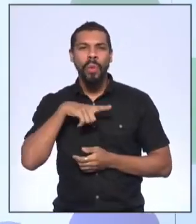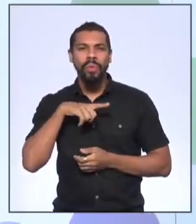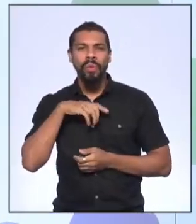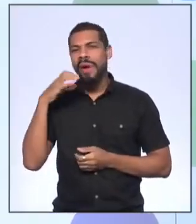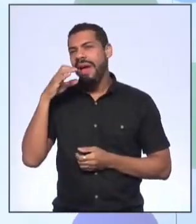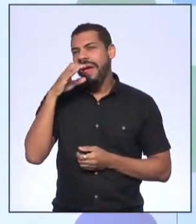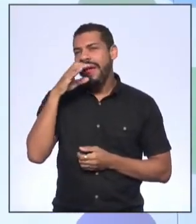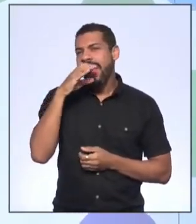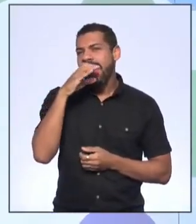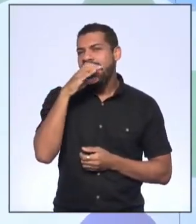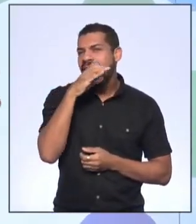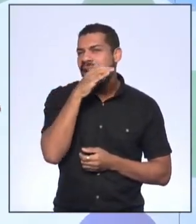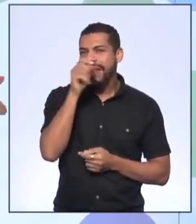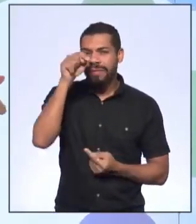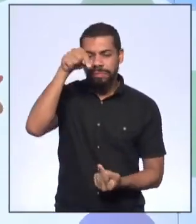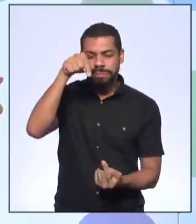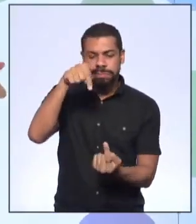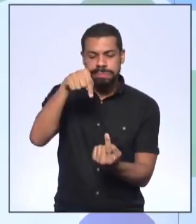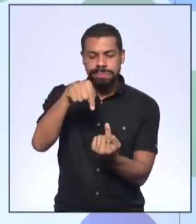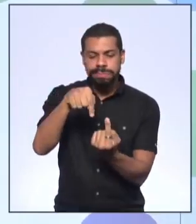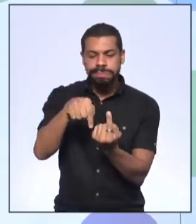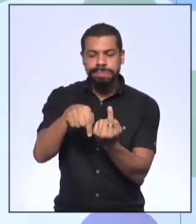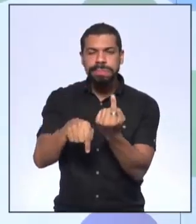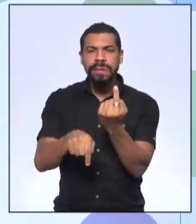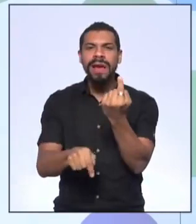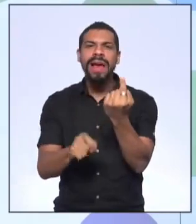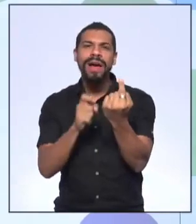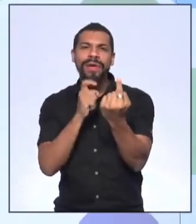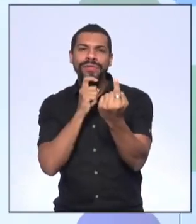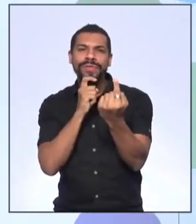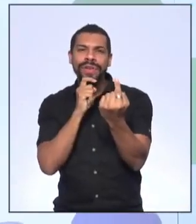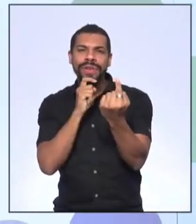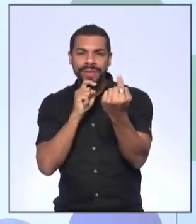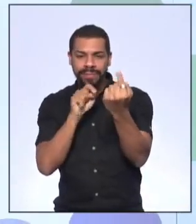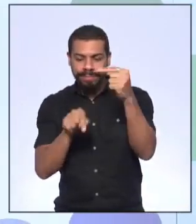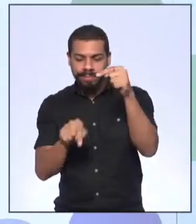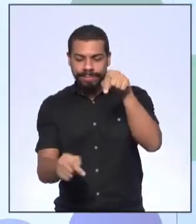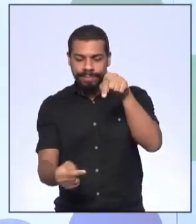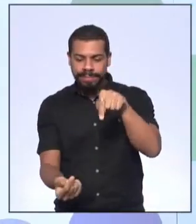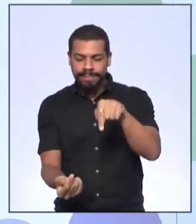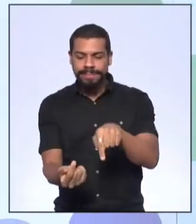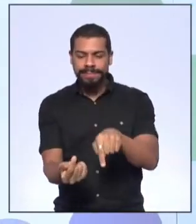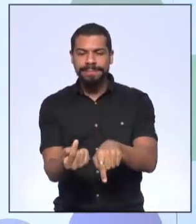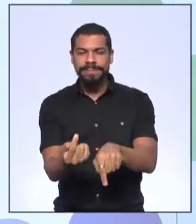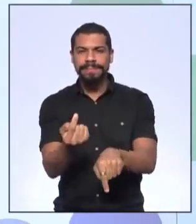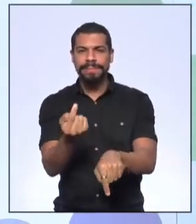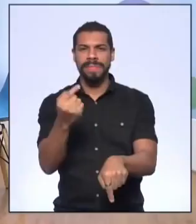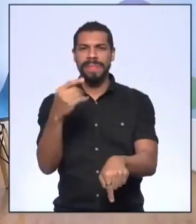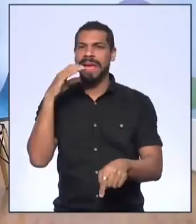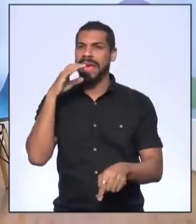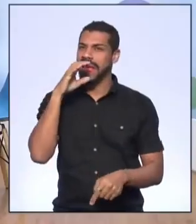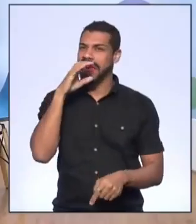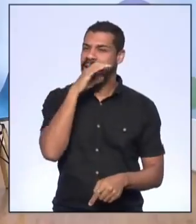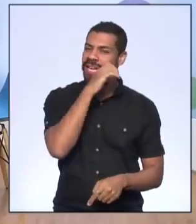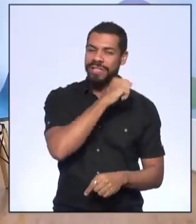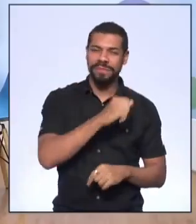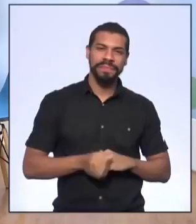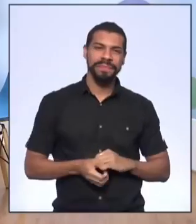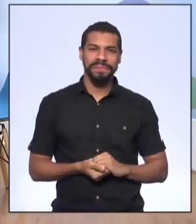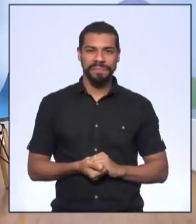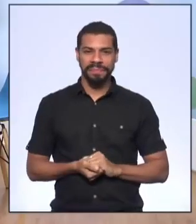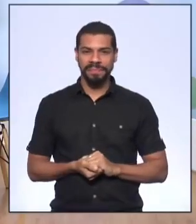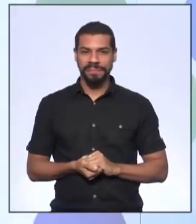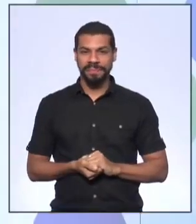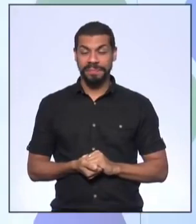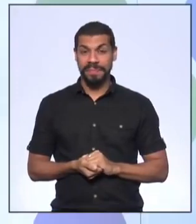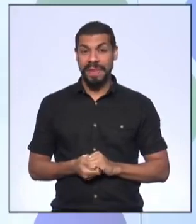sobe. Quando você sobe, você desce. Inventei agora, pessoal. Bonita música? Ficou ótimo. Nada a ver. Ó, entendeu,